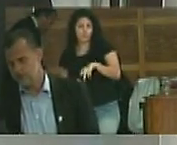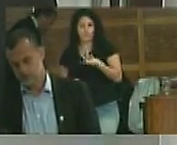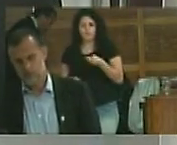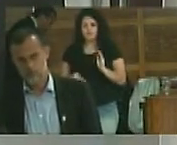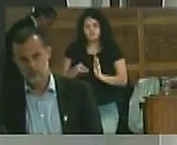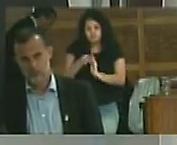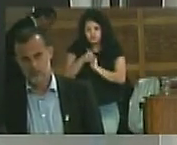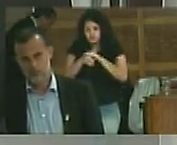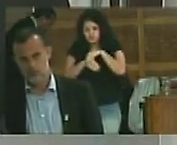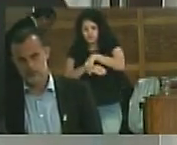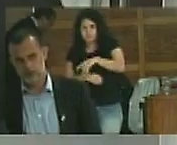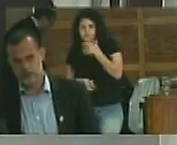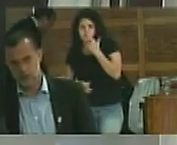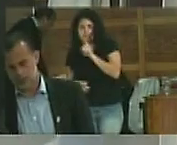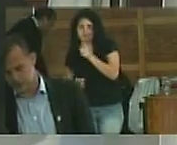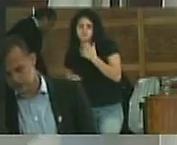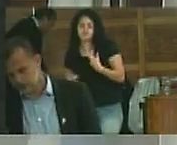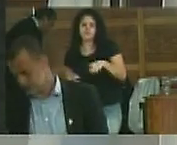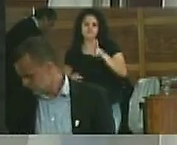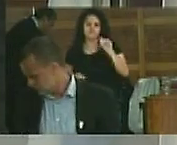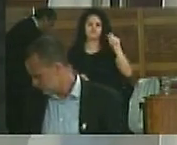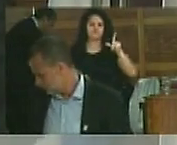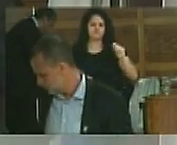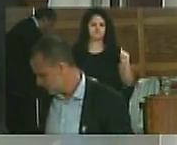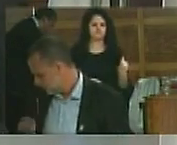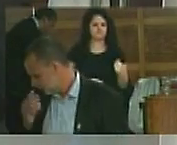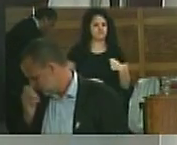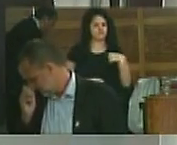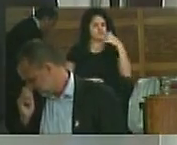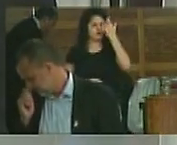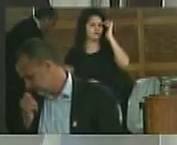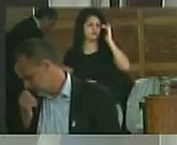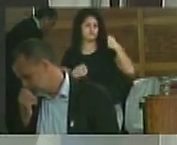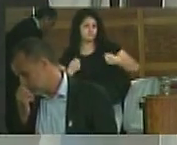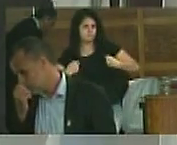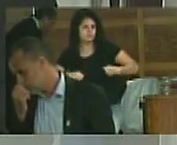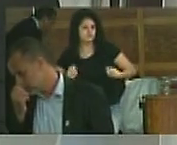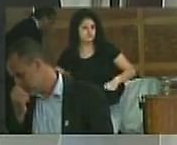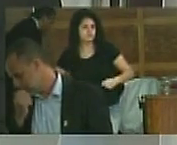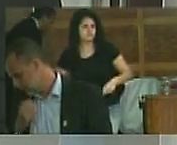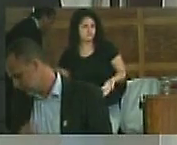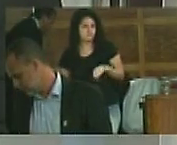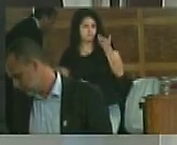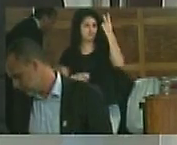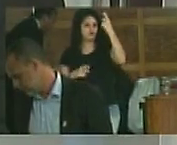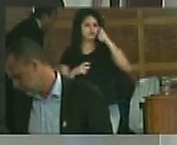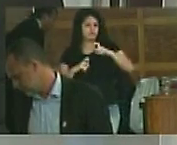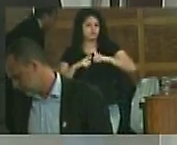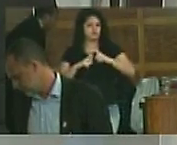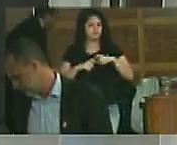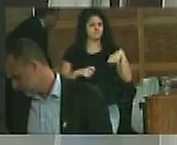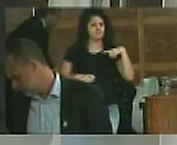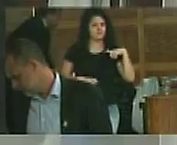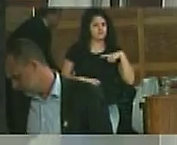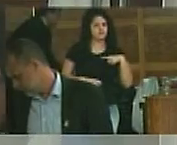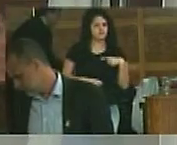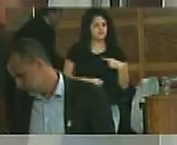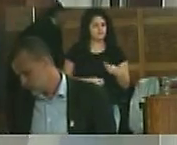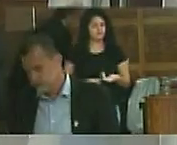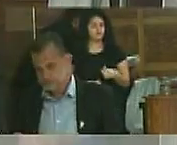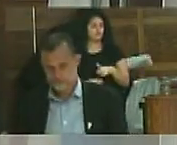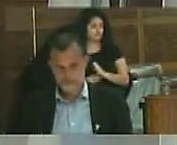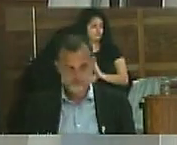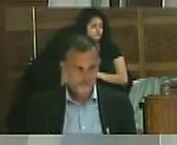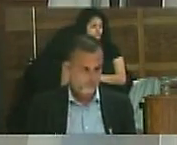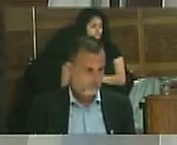para poder conseguir uma vaga, que são poucas vagas. Eu já acho que deveria colocar mais médicos e ter mais vagas. Os médicos